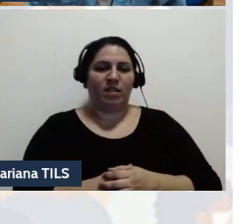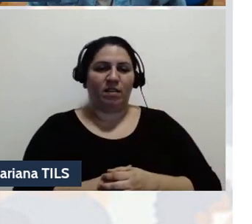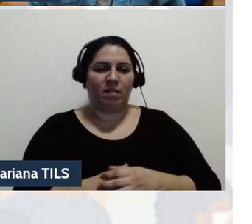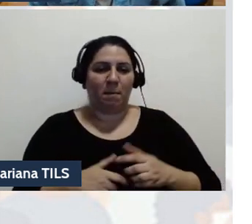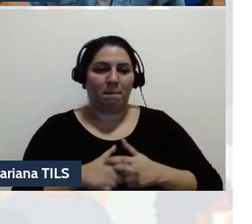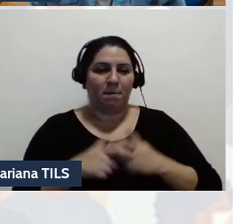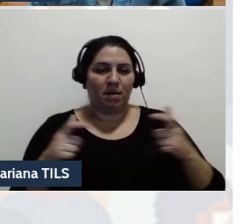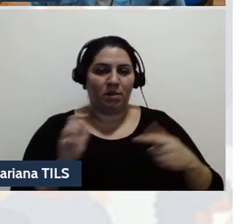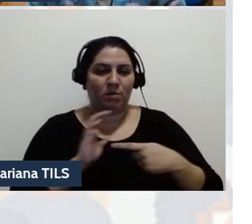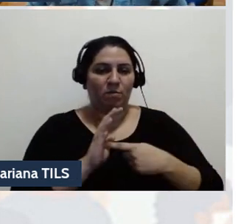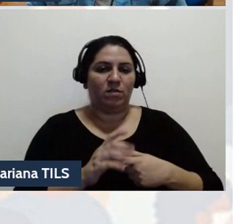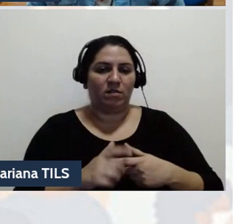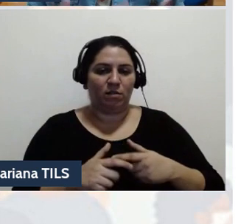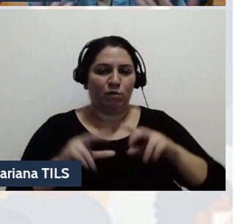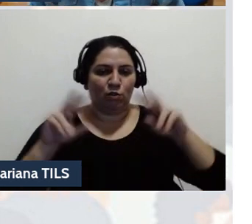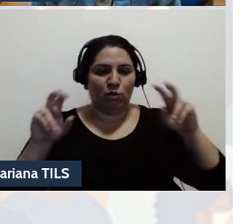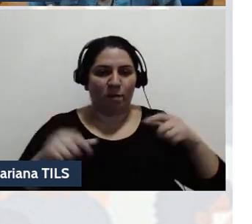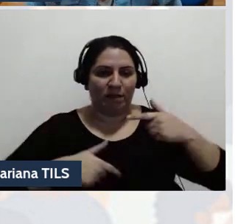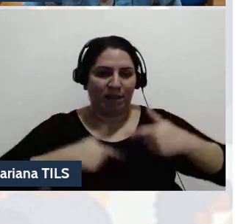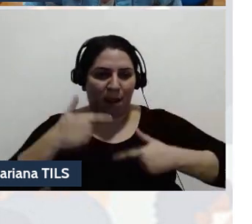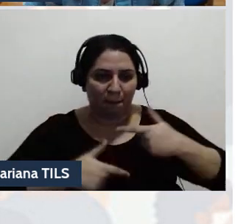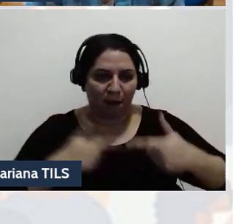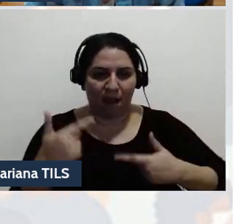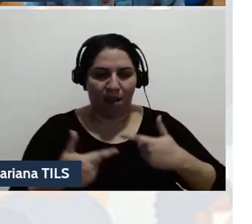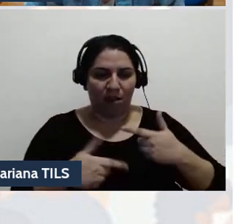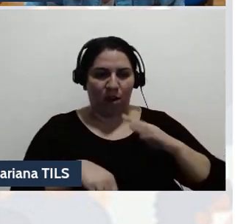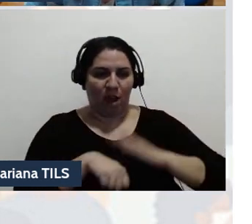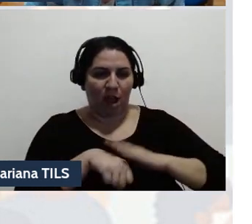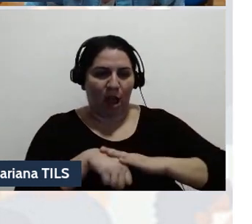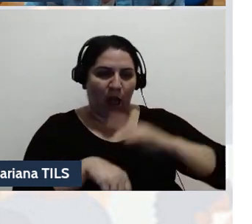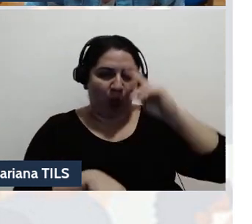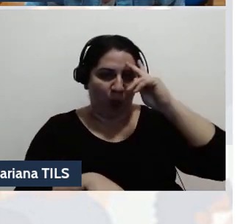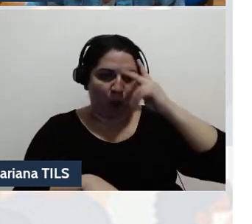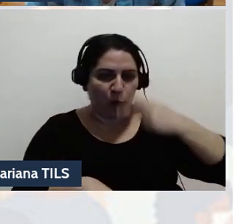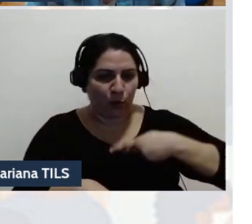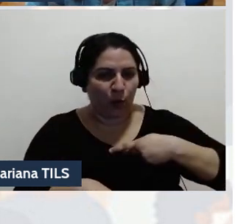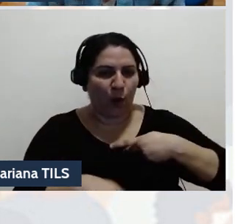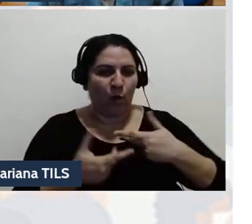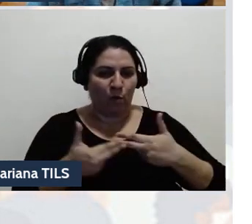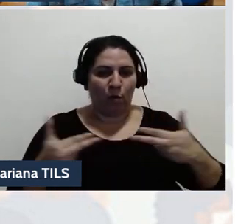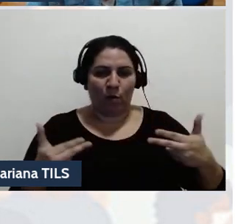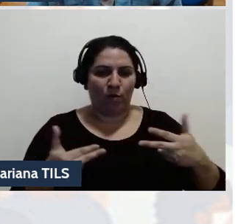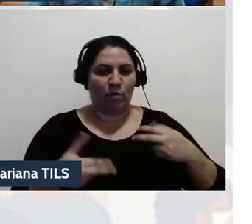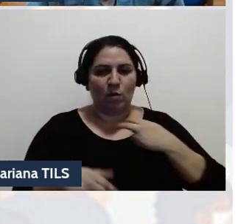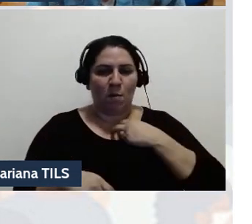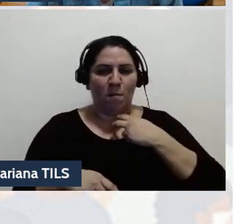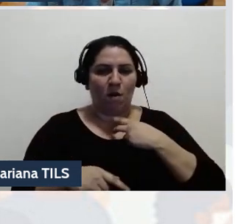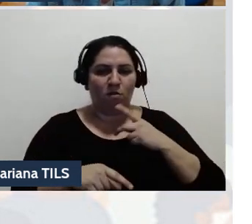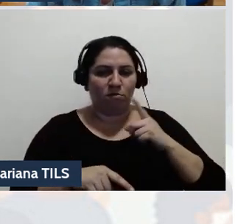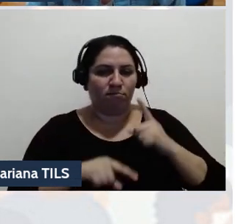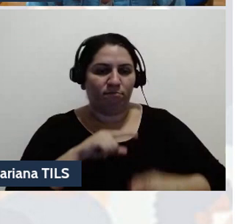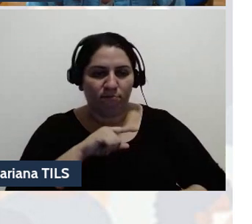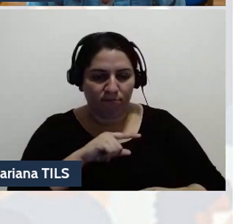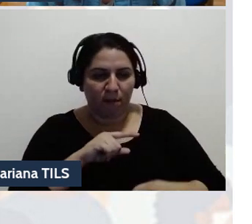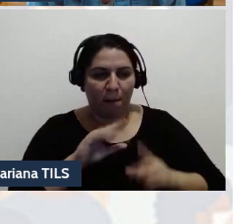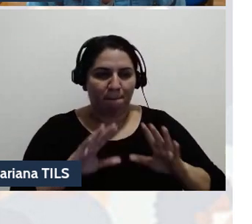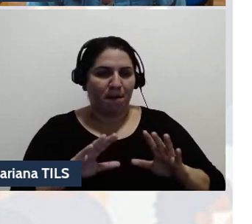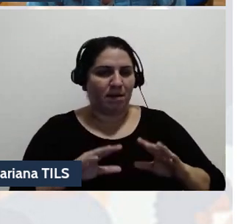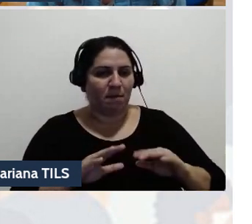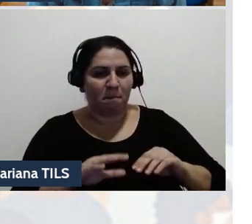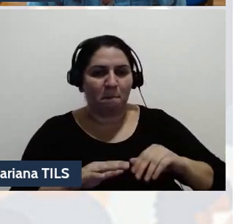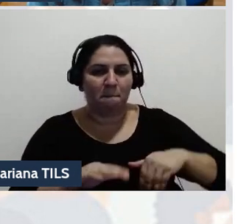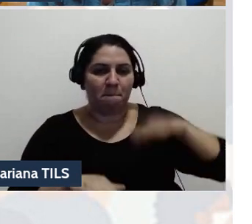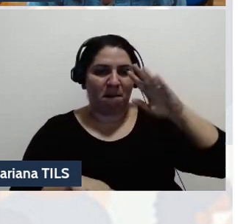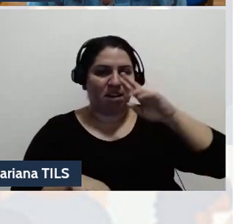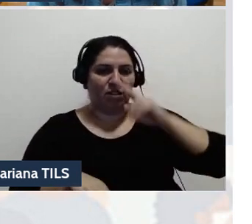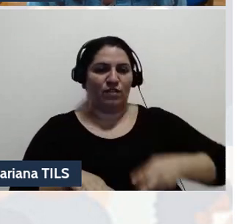imperativos liberais, né, de trabalho e seja autônomo, que são não interrompidos, mas intensificados no